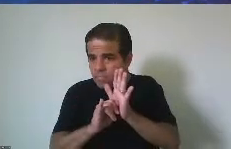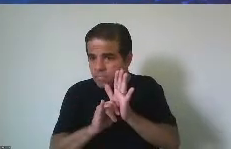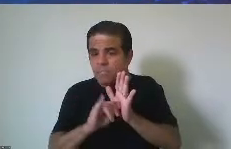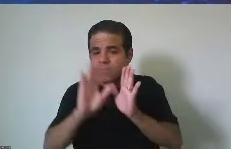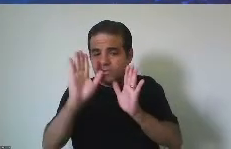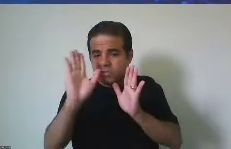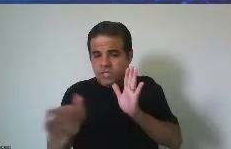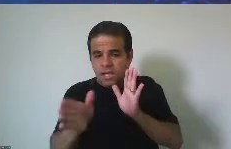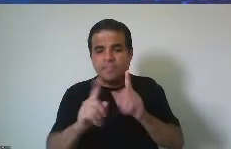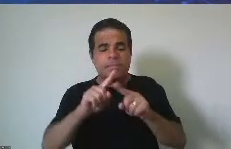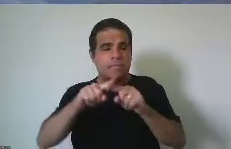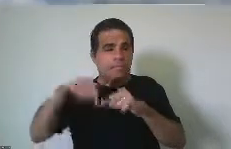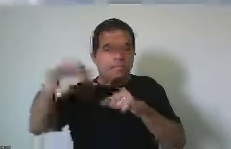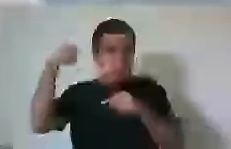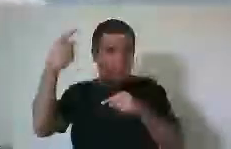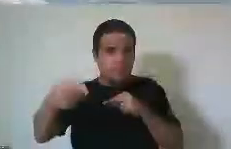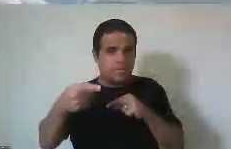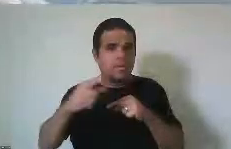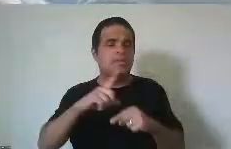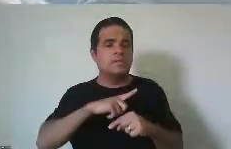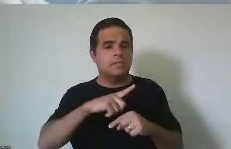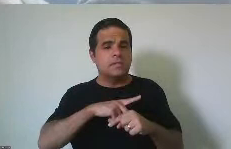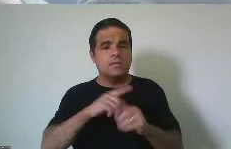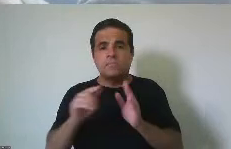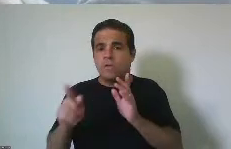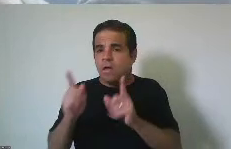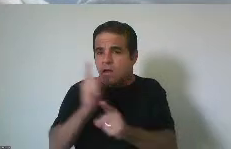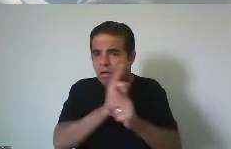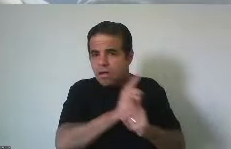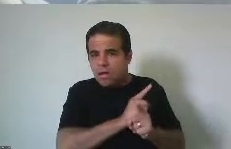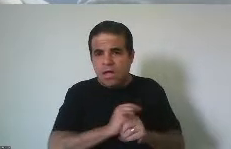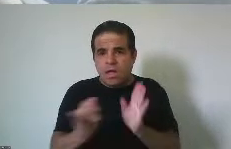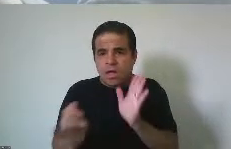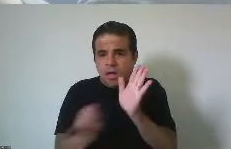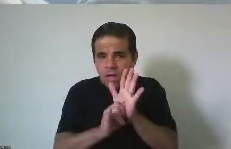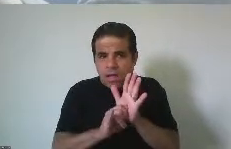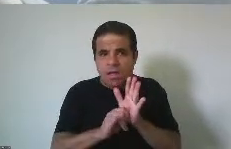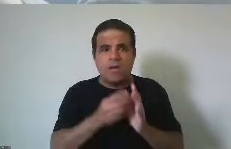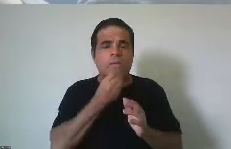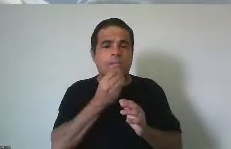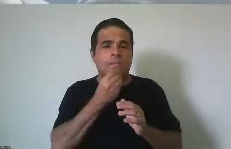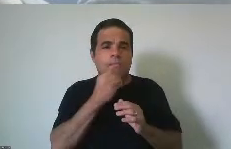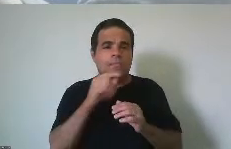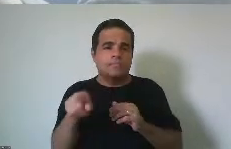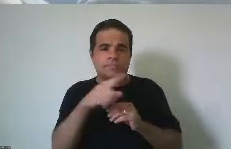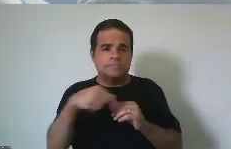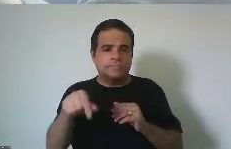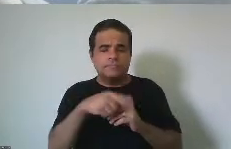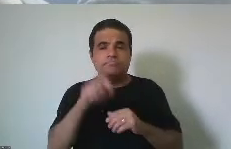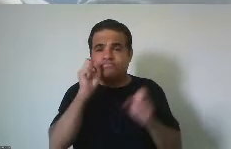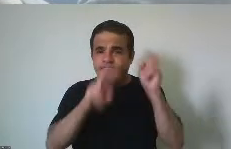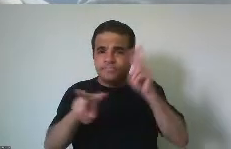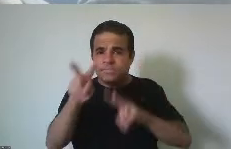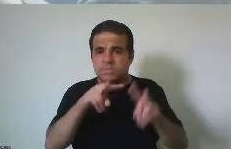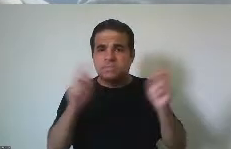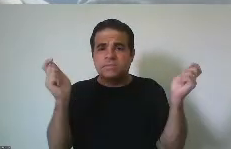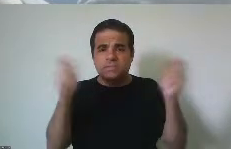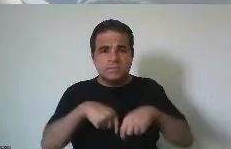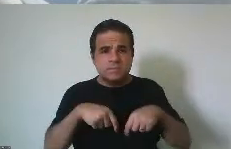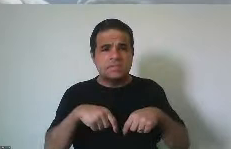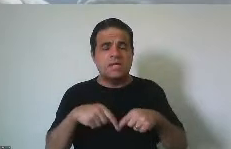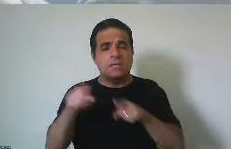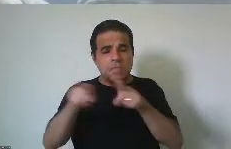Depois que temos identificar aquelas oportunidades nas quais enxergamos que podemos ser